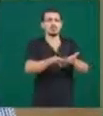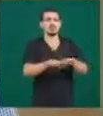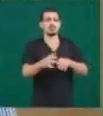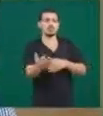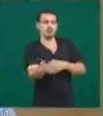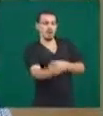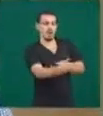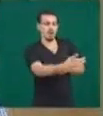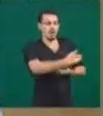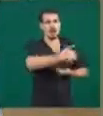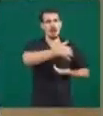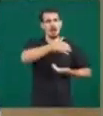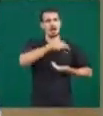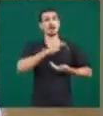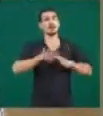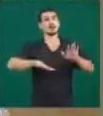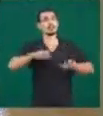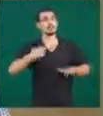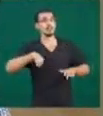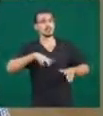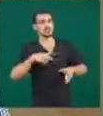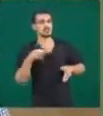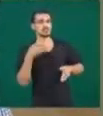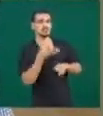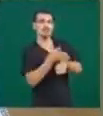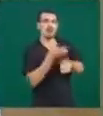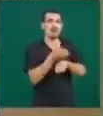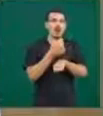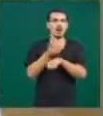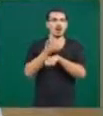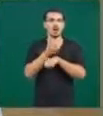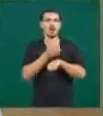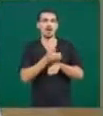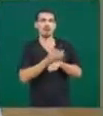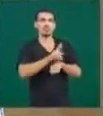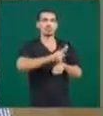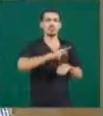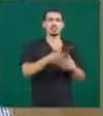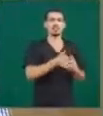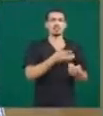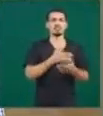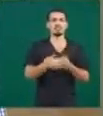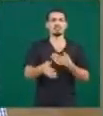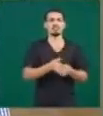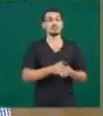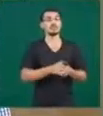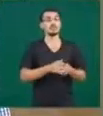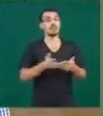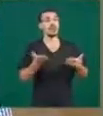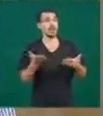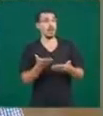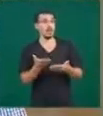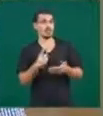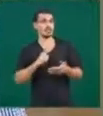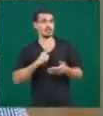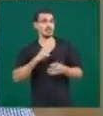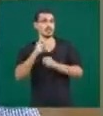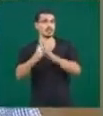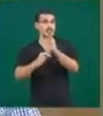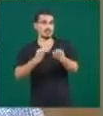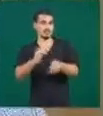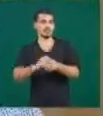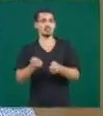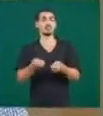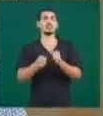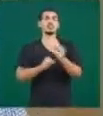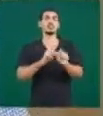gente às vezes não tem muito acesso a essa informação. Essa informação é gerada, mas não é utilizada. Agora, com a agricultura digital, a gente consegue